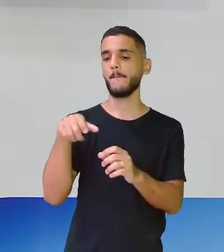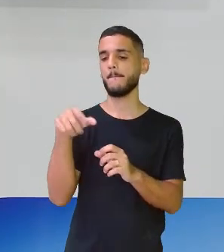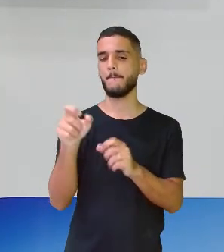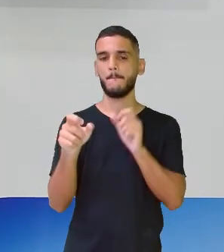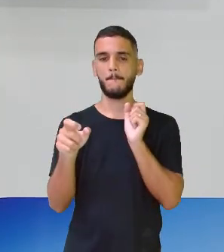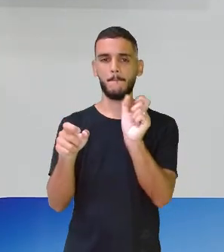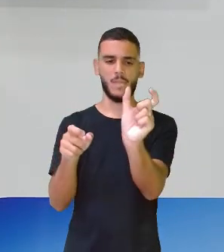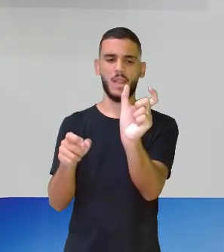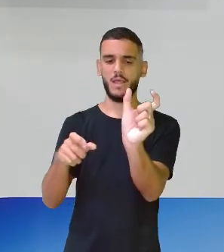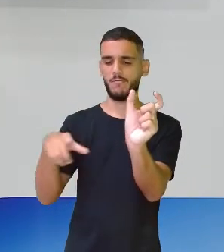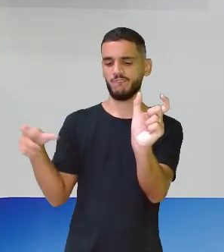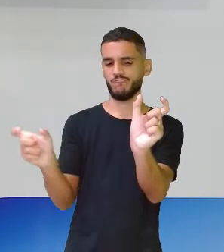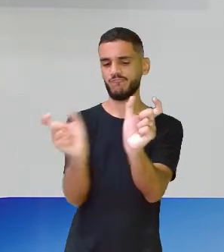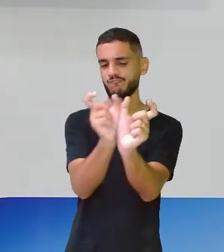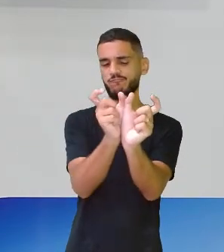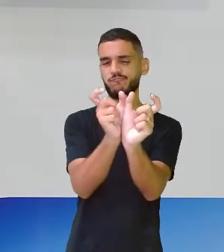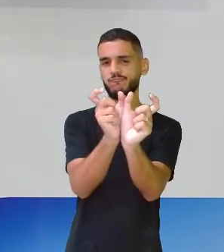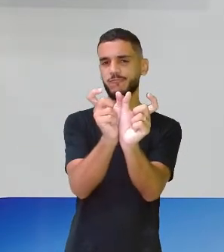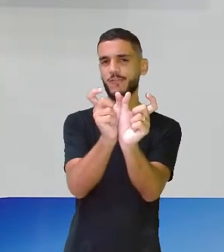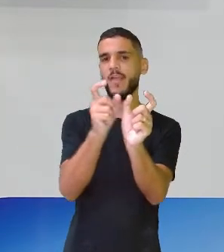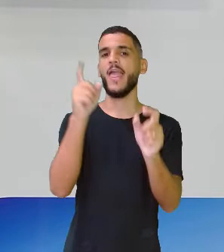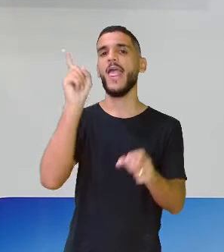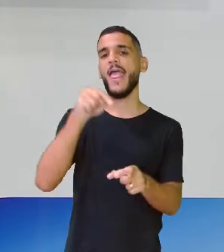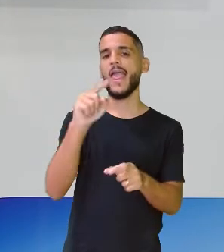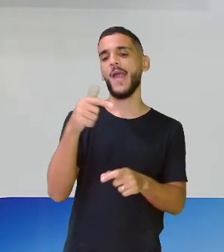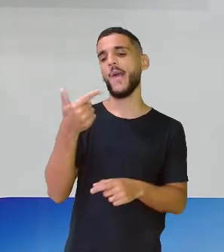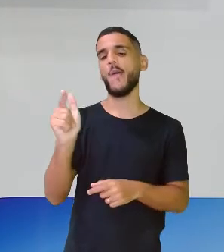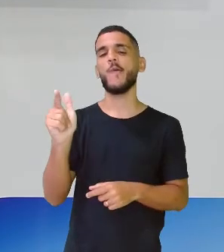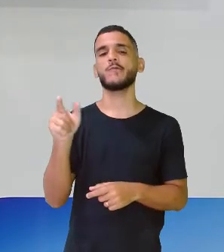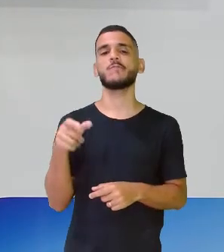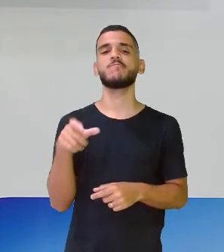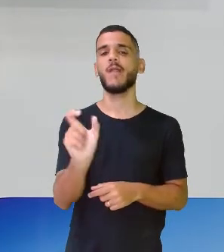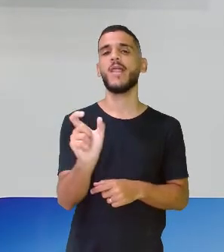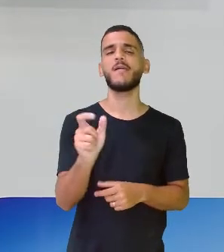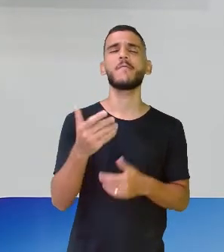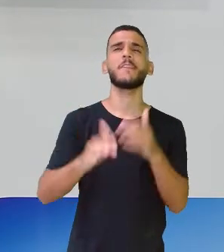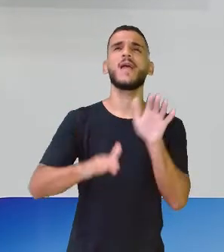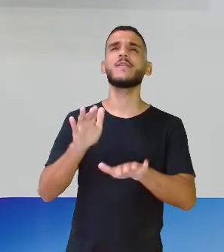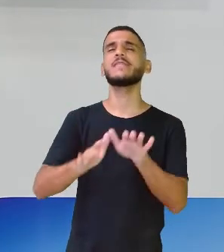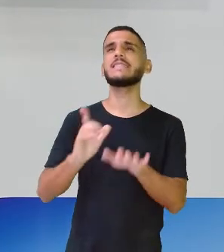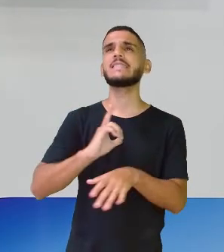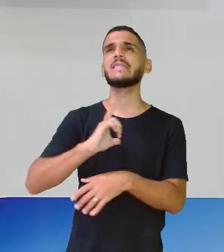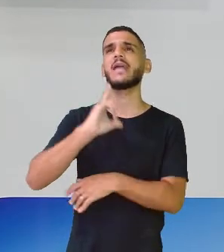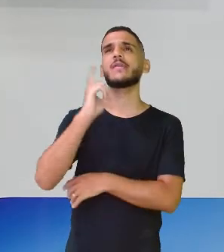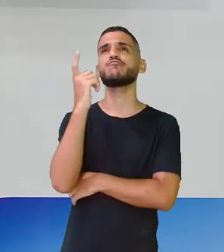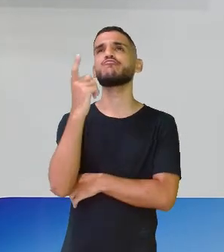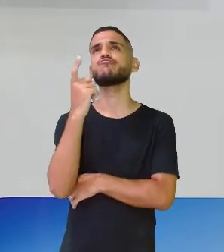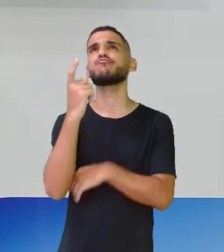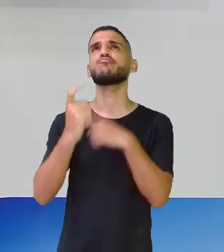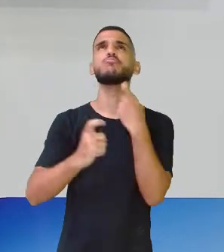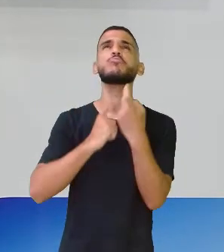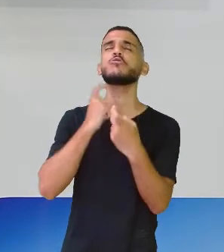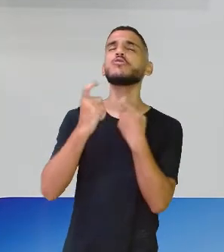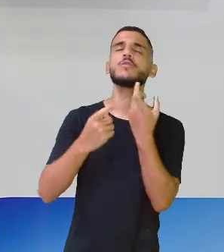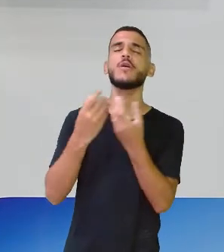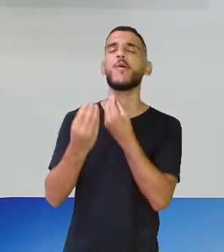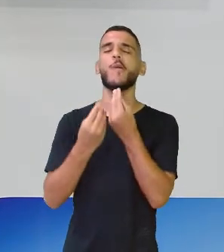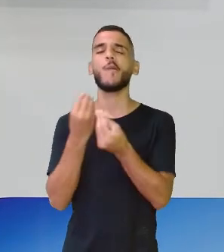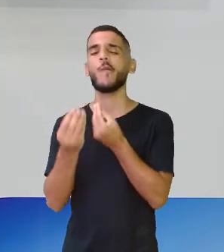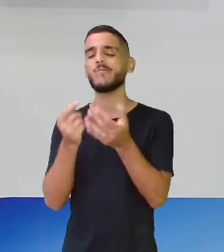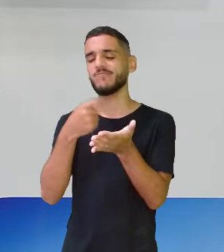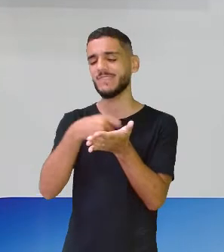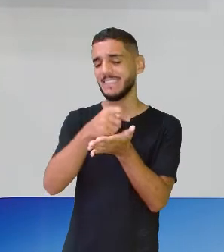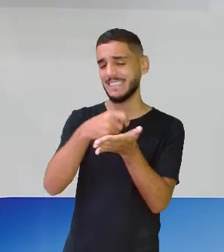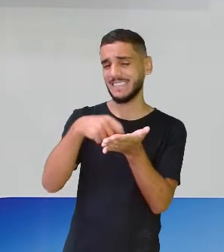outras palavras. Mas, às vezes, a gente tem dúvida. Como é que eu escrevo essa palavra? Qual é